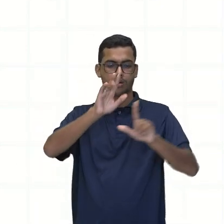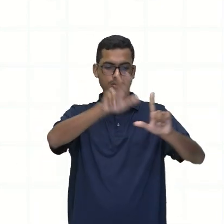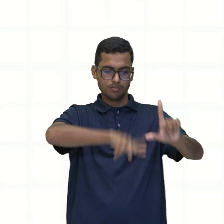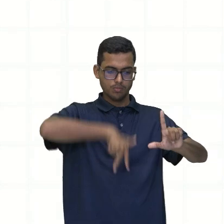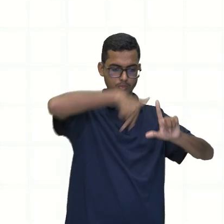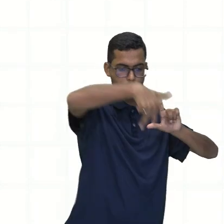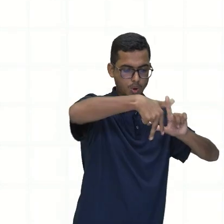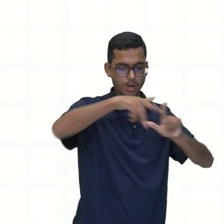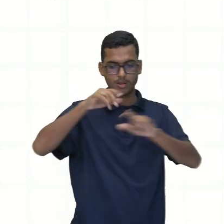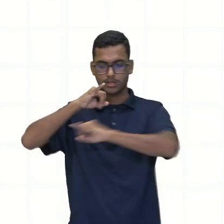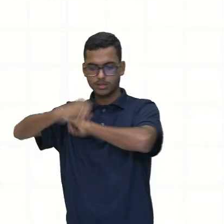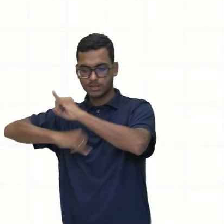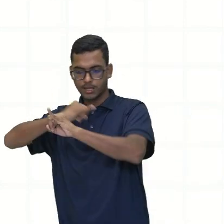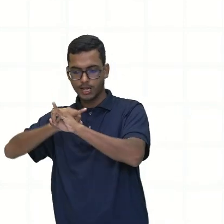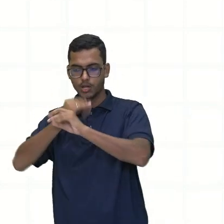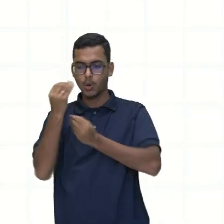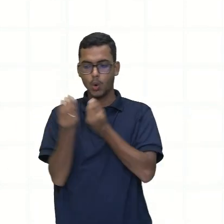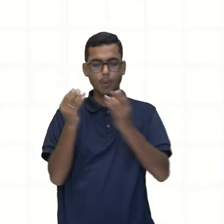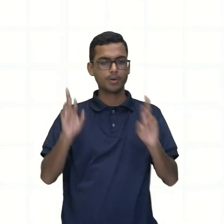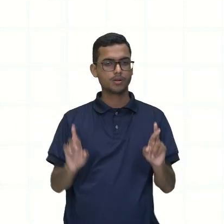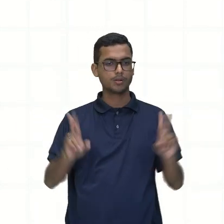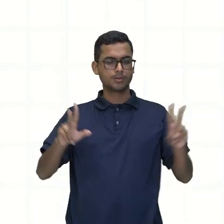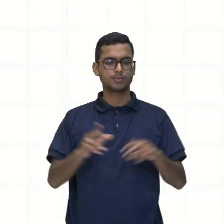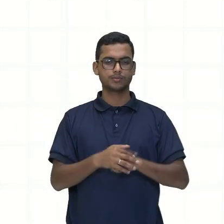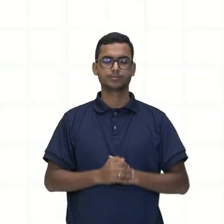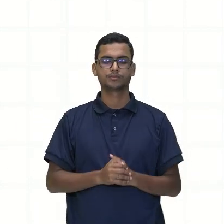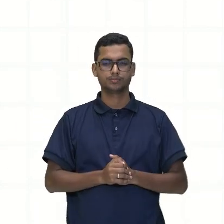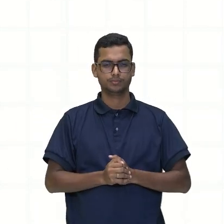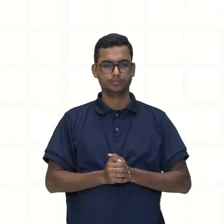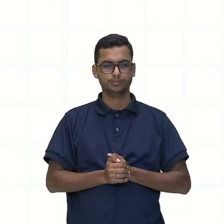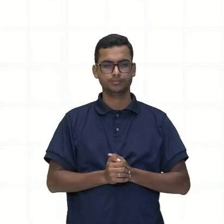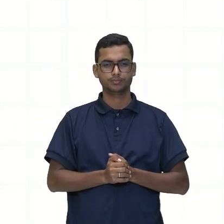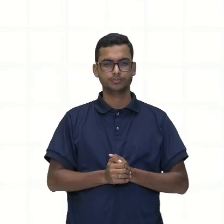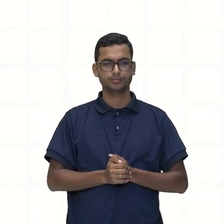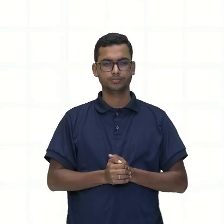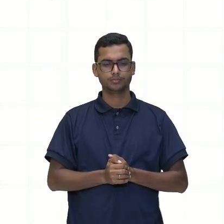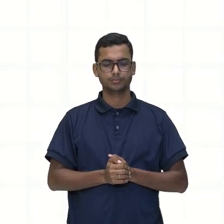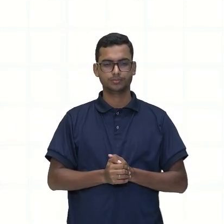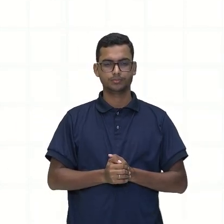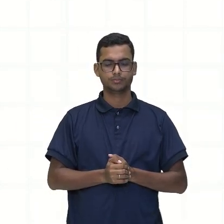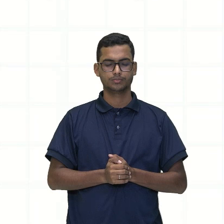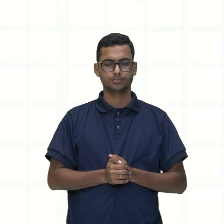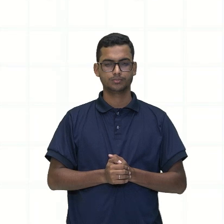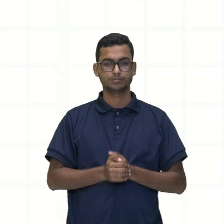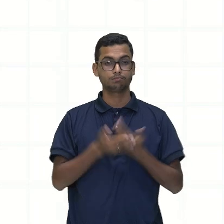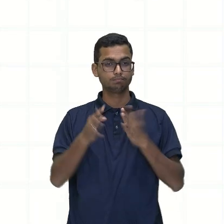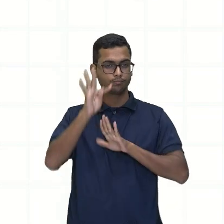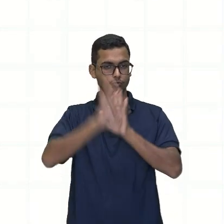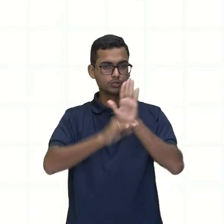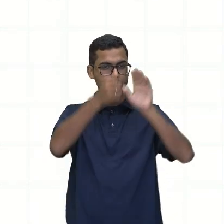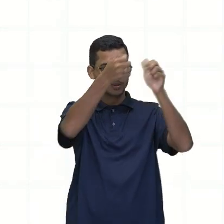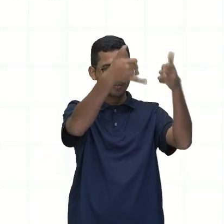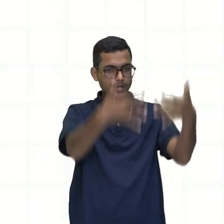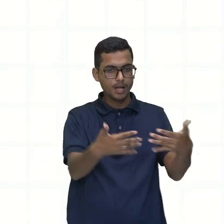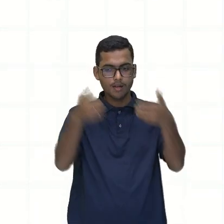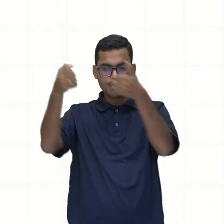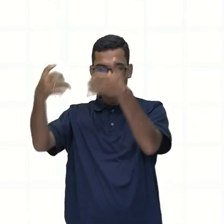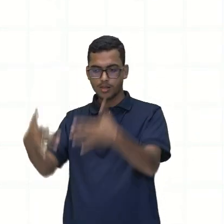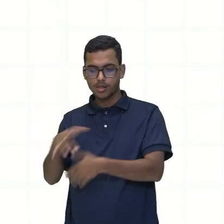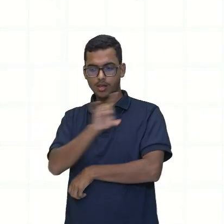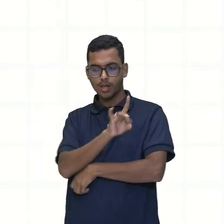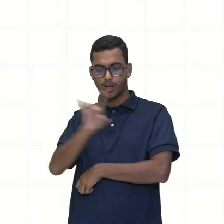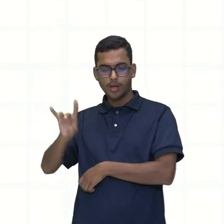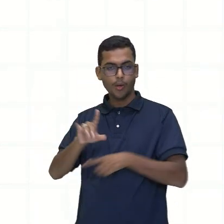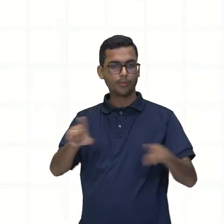falar um pouquinho de um e depois vai falar um pouquinho do outro. Então, aqui nós temos já o subtítulo,